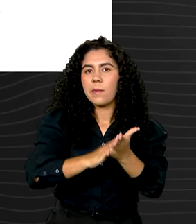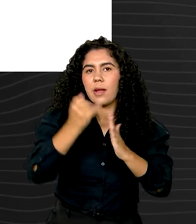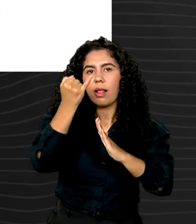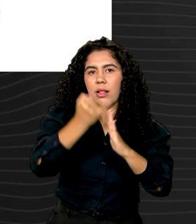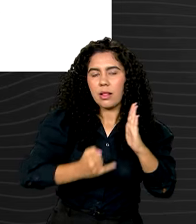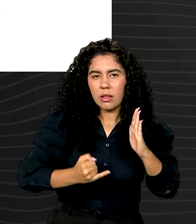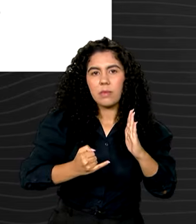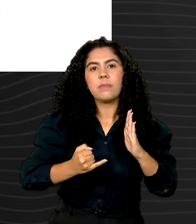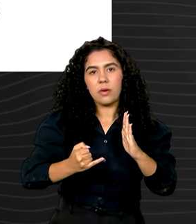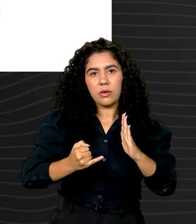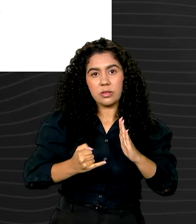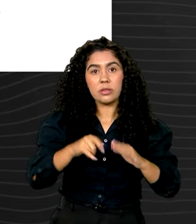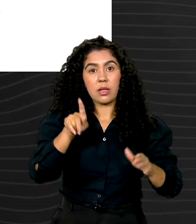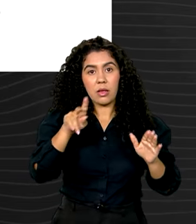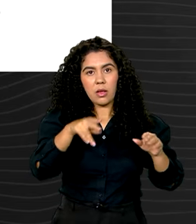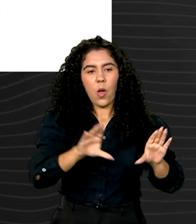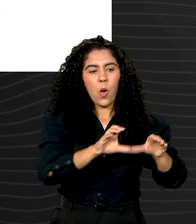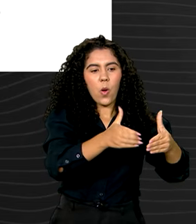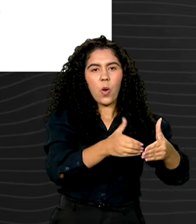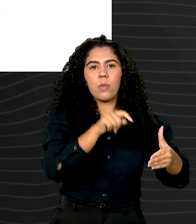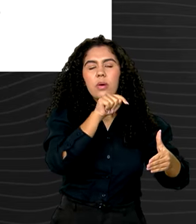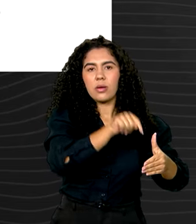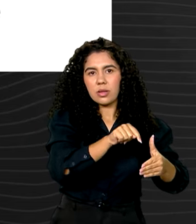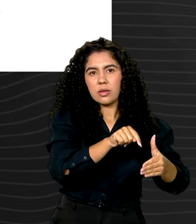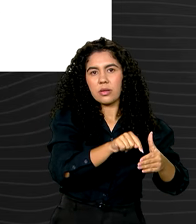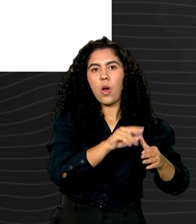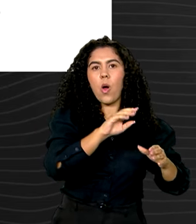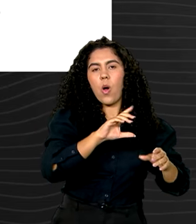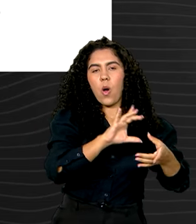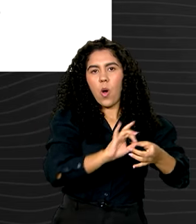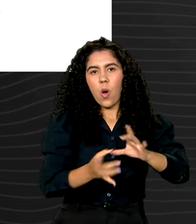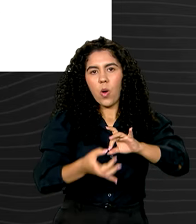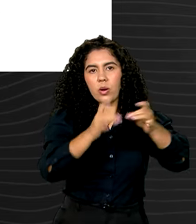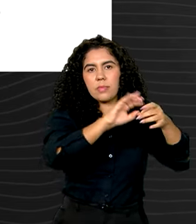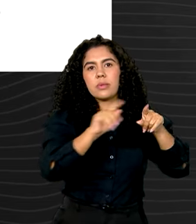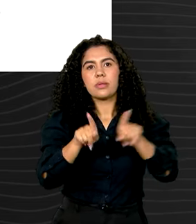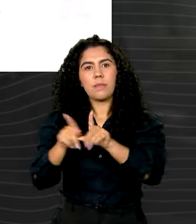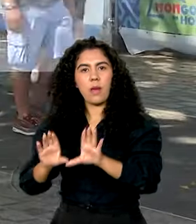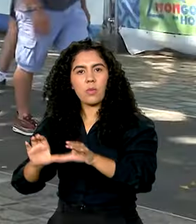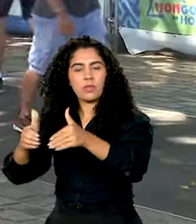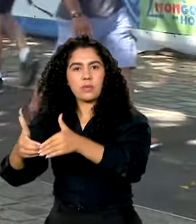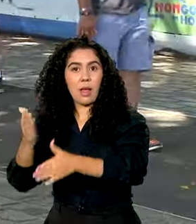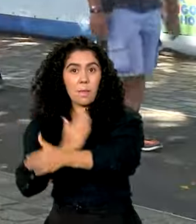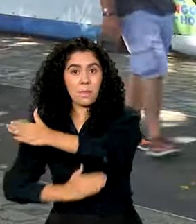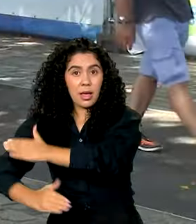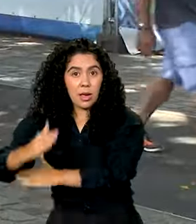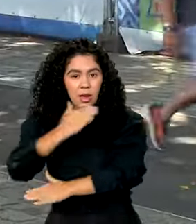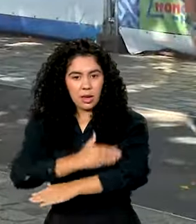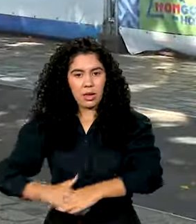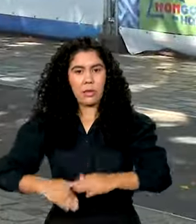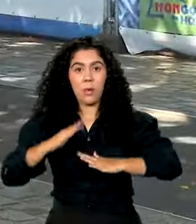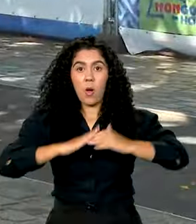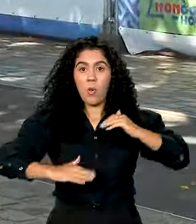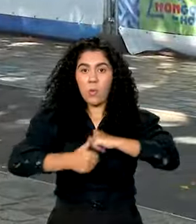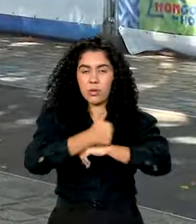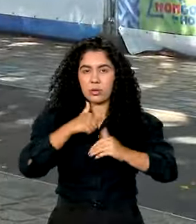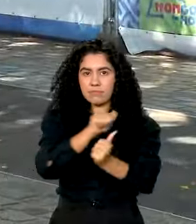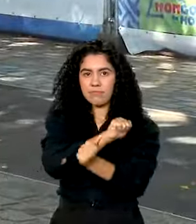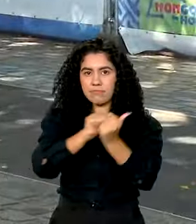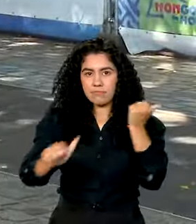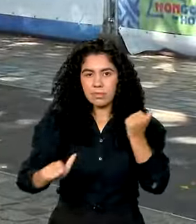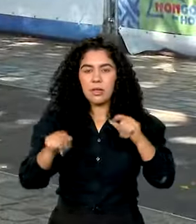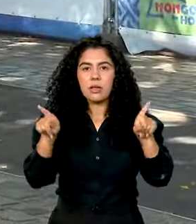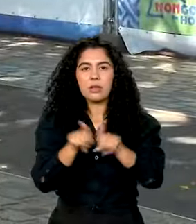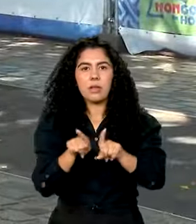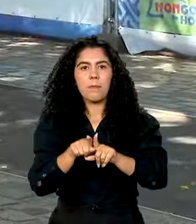Comitê Olímpico Brasileiro e pelo Comitê Paralímpico Brasileiro aos atletas. As medalhas e troféus recebidos em